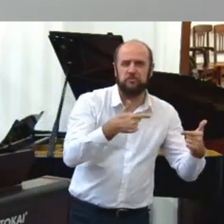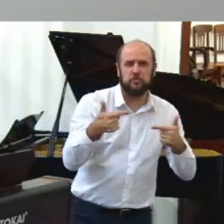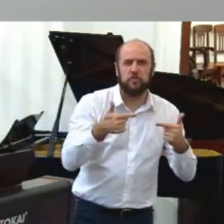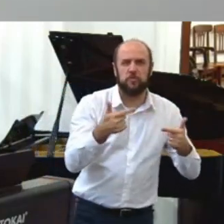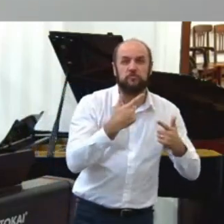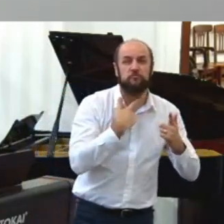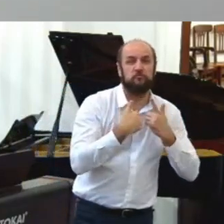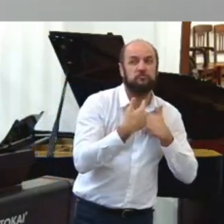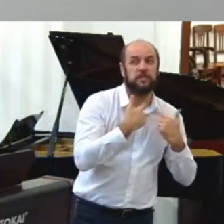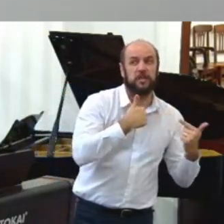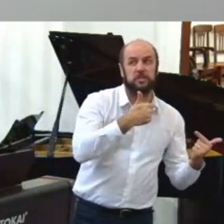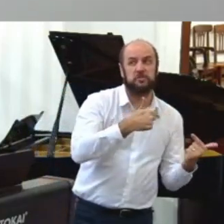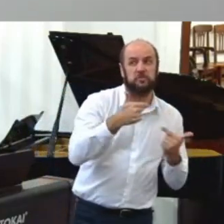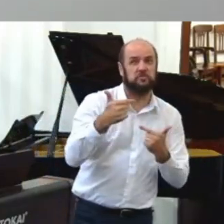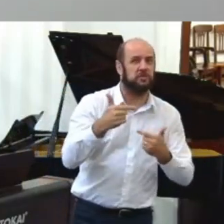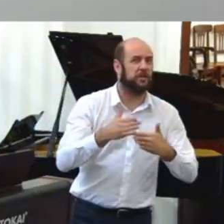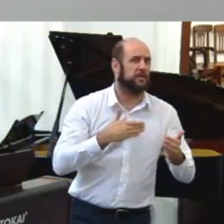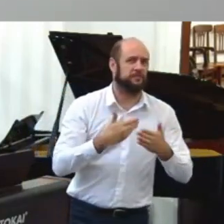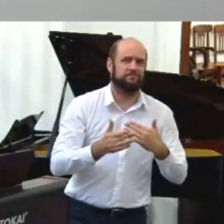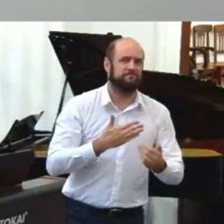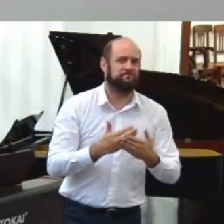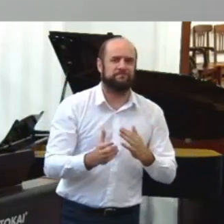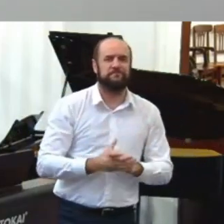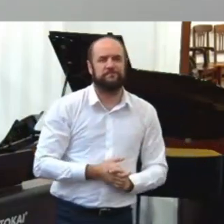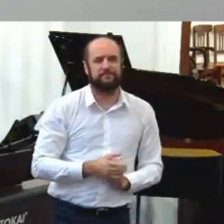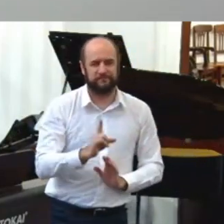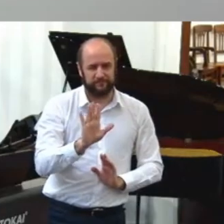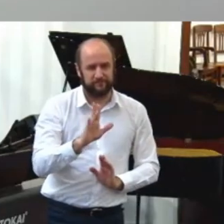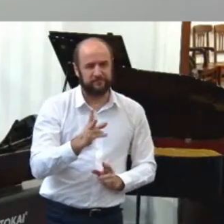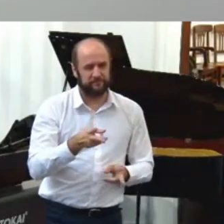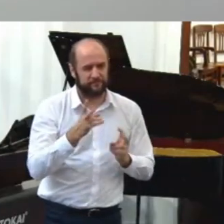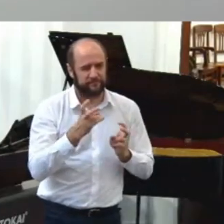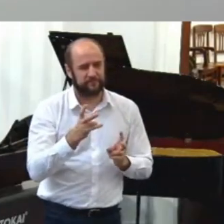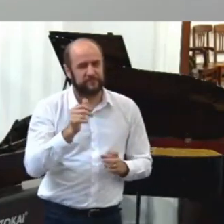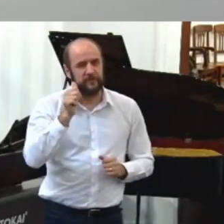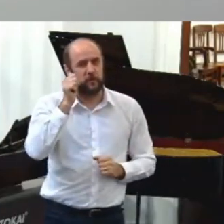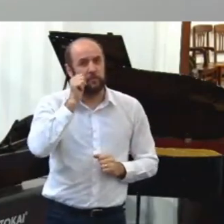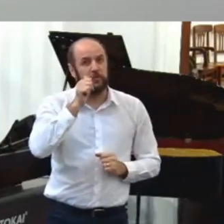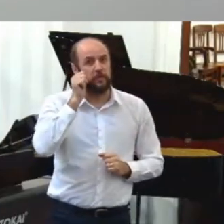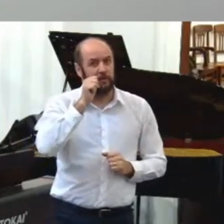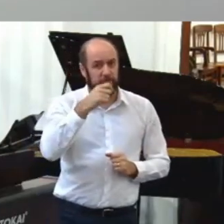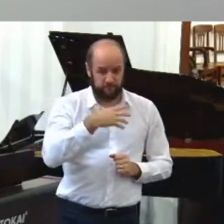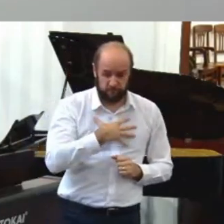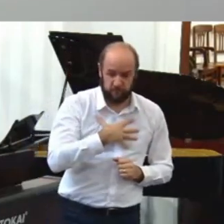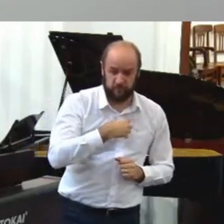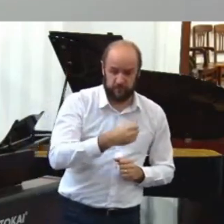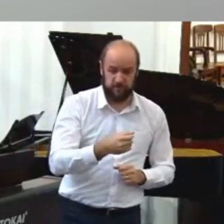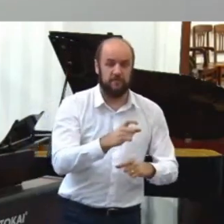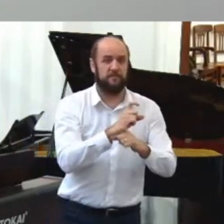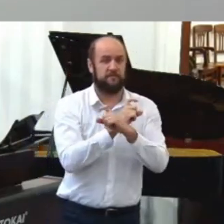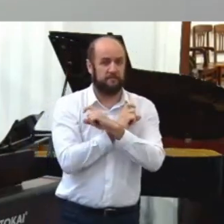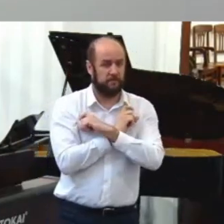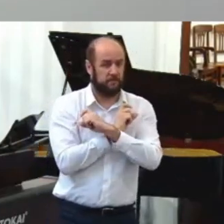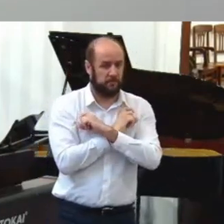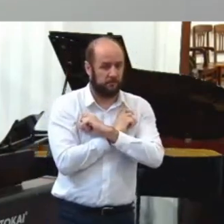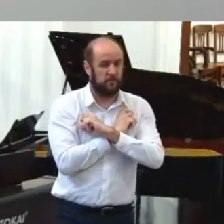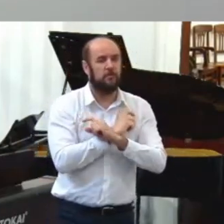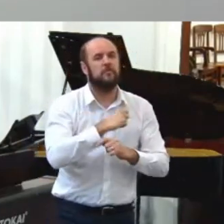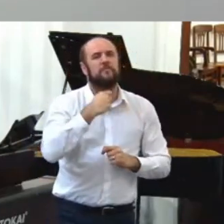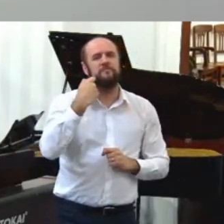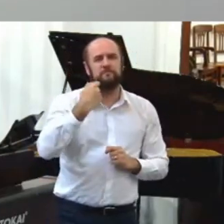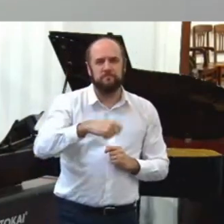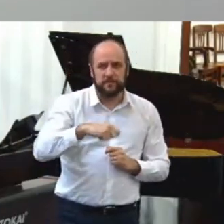dos desejos contrários. Notem, esta mulher, a filha de Faraó,